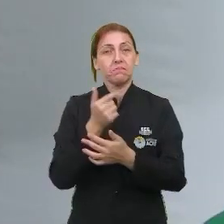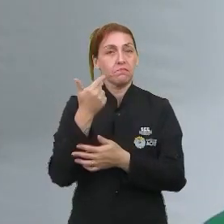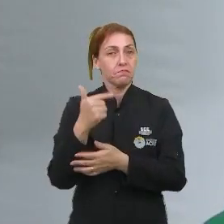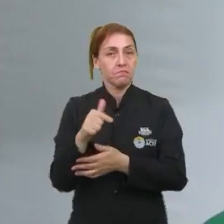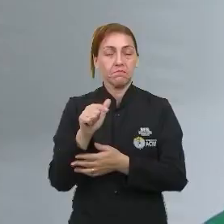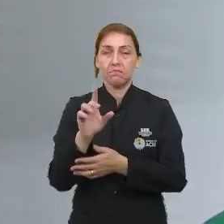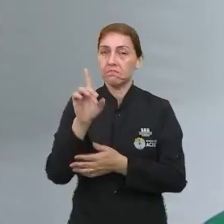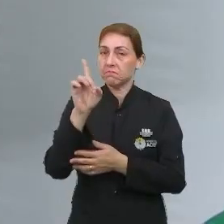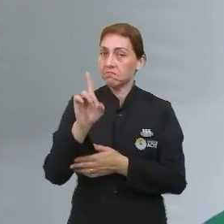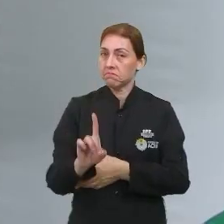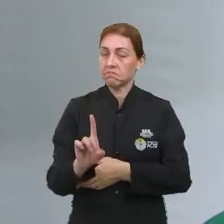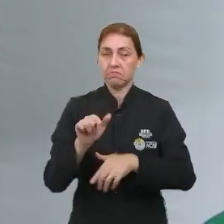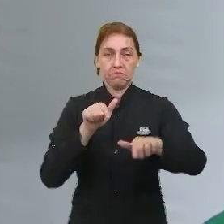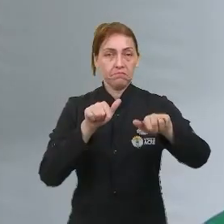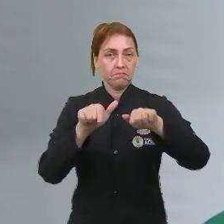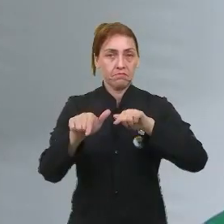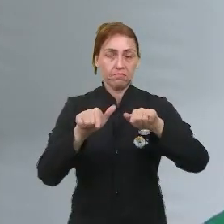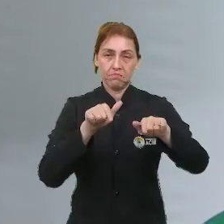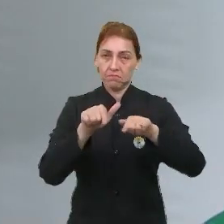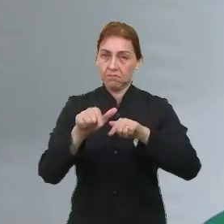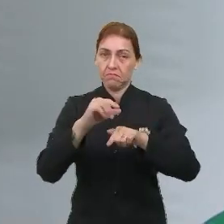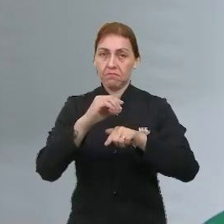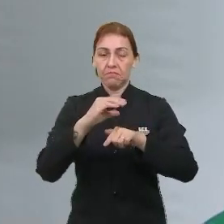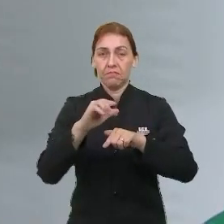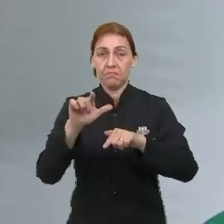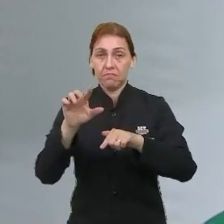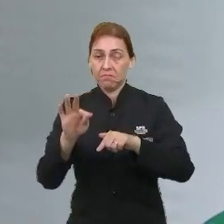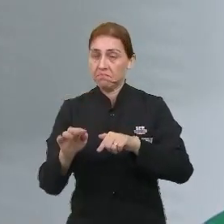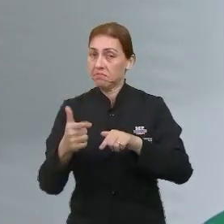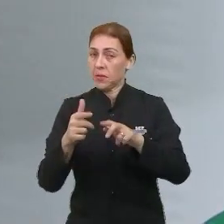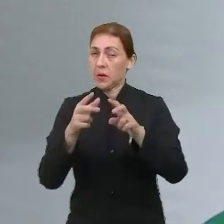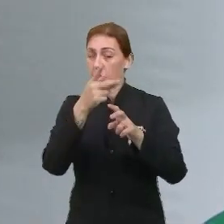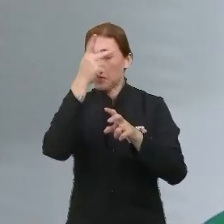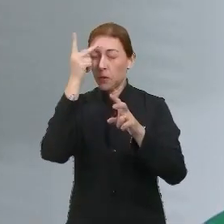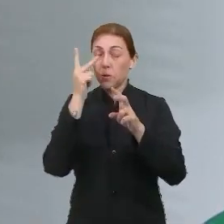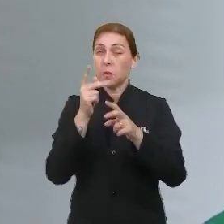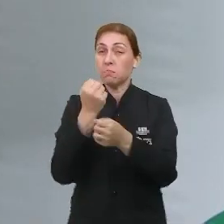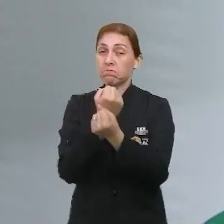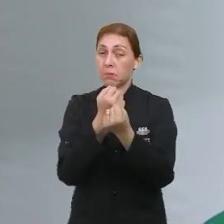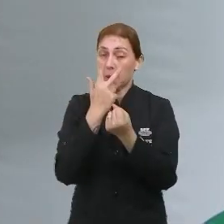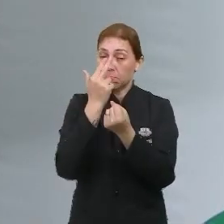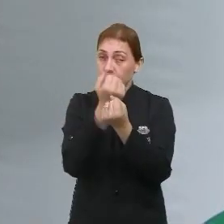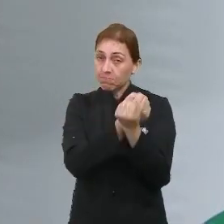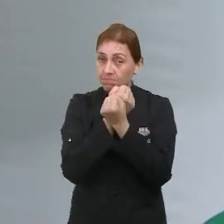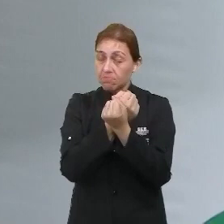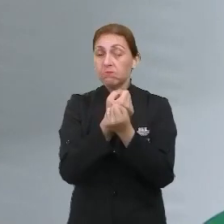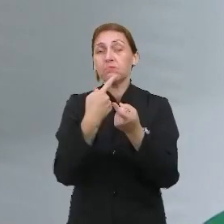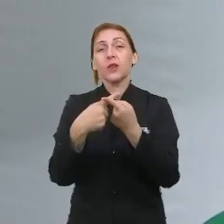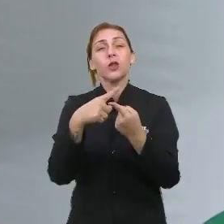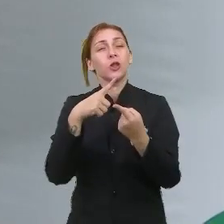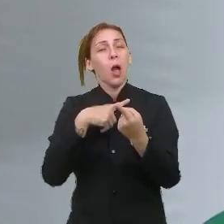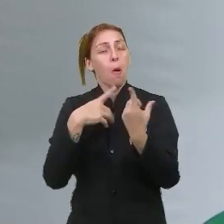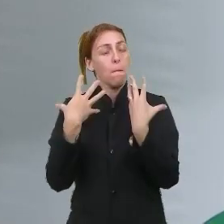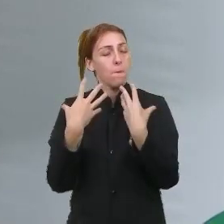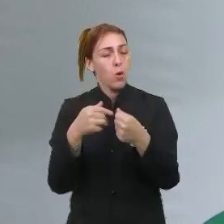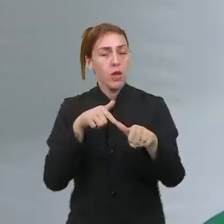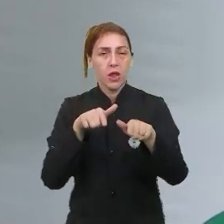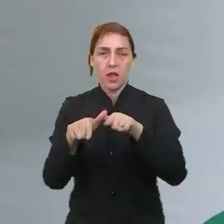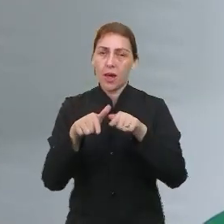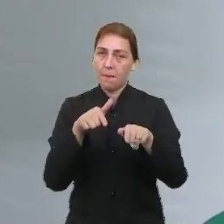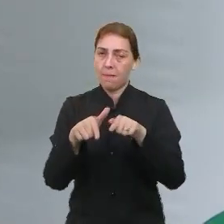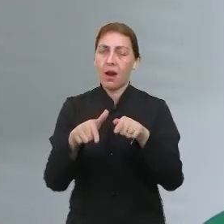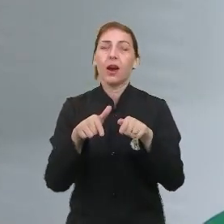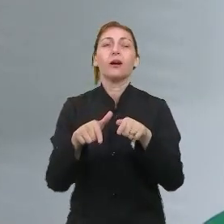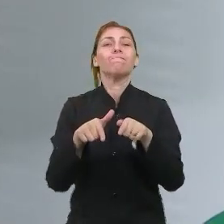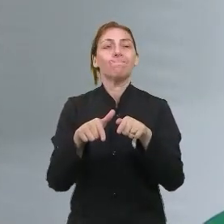tinha nenhum direito trabalhista, não é? As pessoas eram altamente exploradas. Porque tinha muita mão de obra sobrando. E